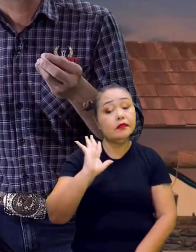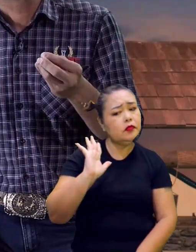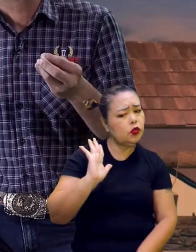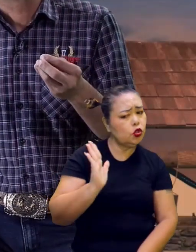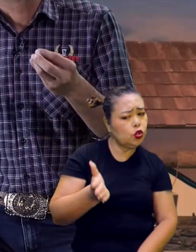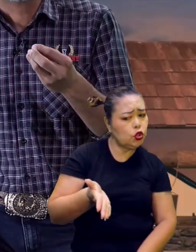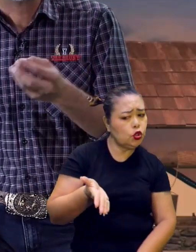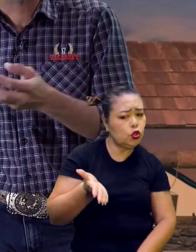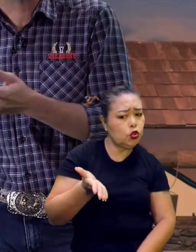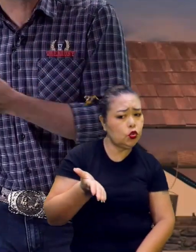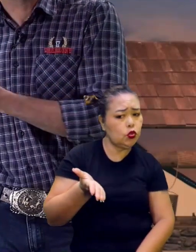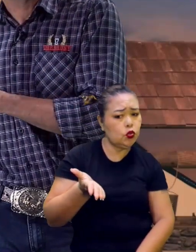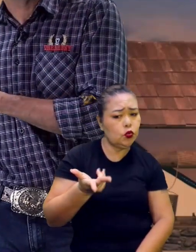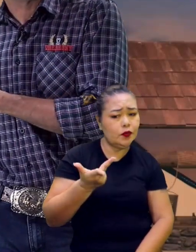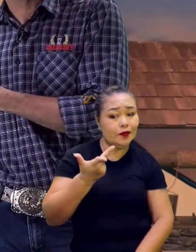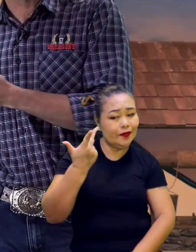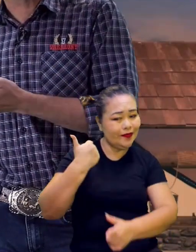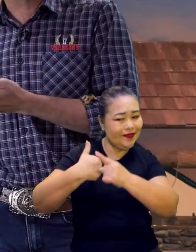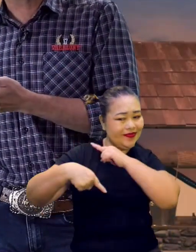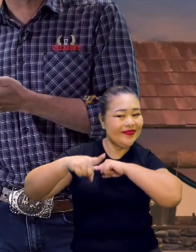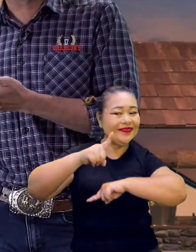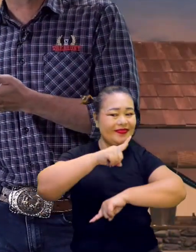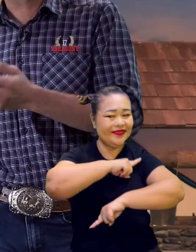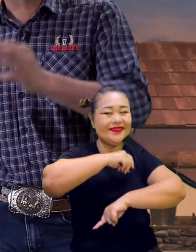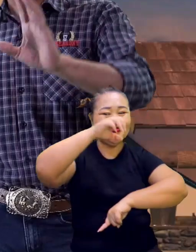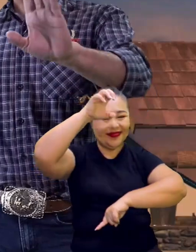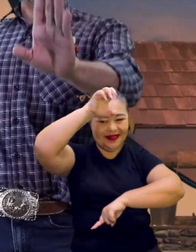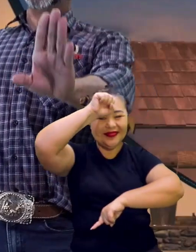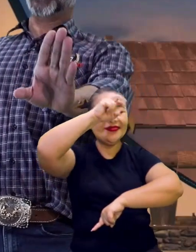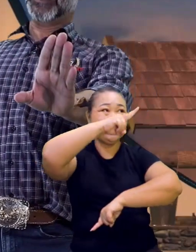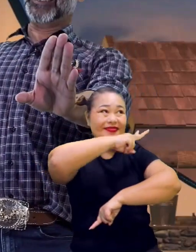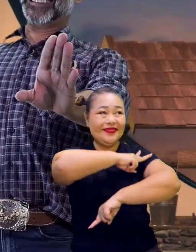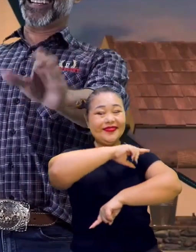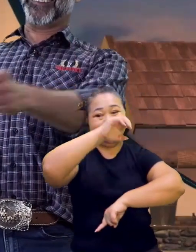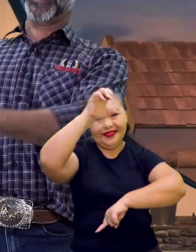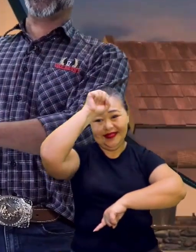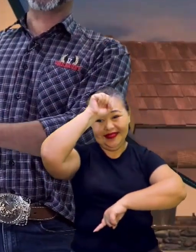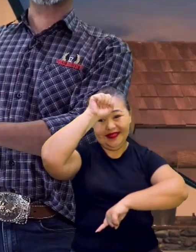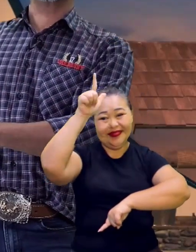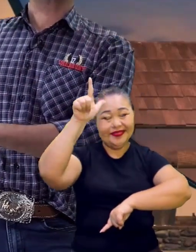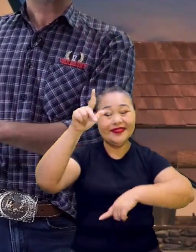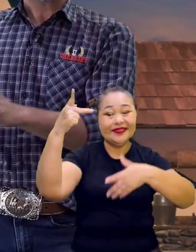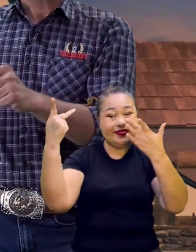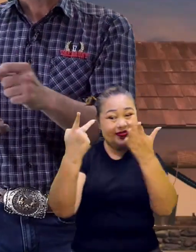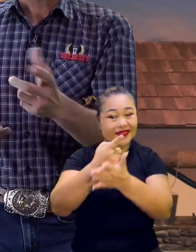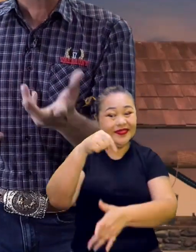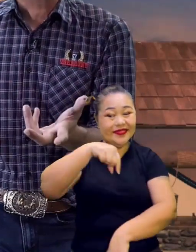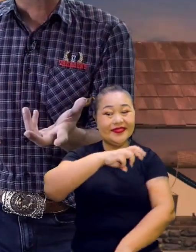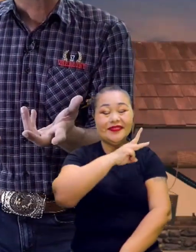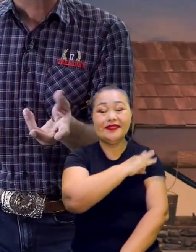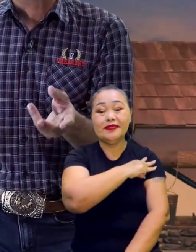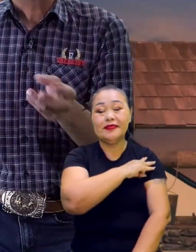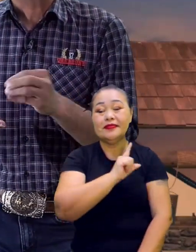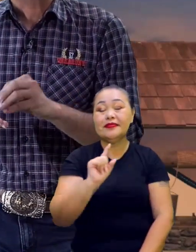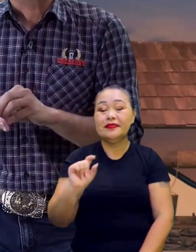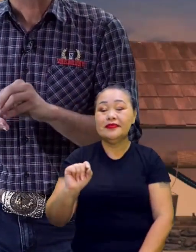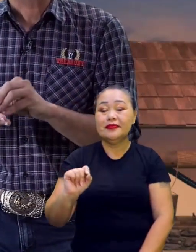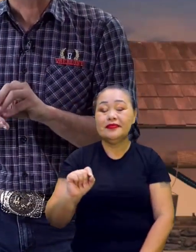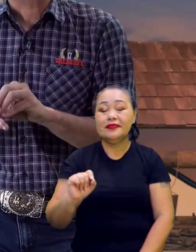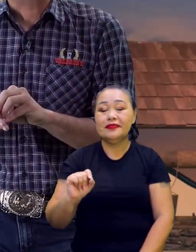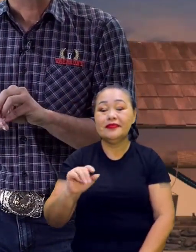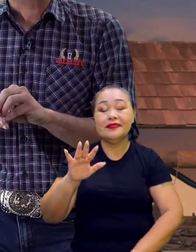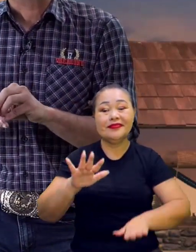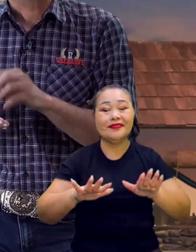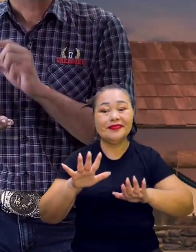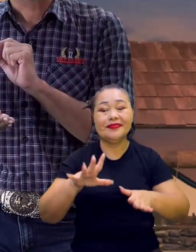já aprendemos lá no primeiro e segundo ano, que eu espero que não aconteça agora no terceiro, é o quê? Muitas vezes